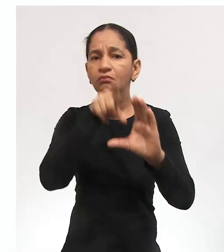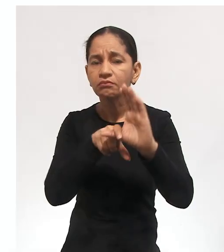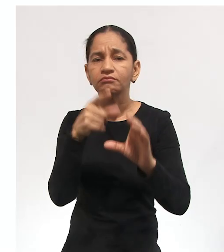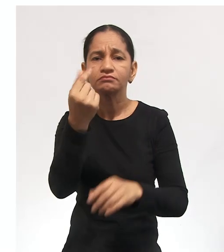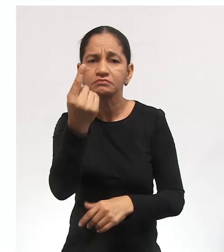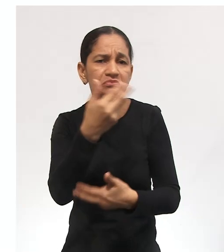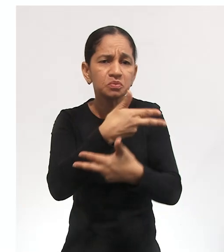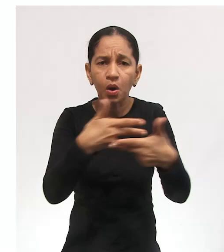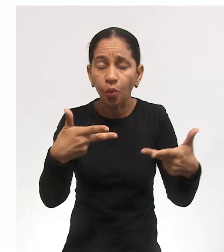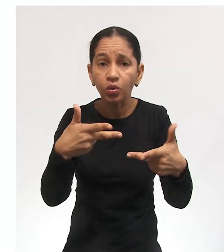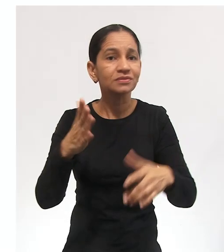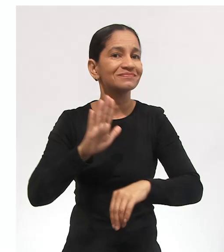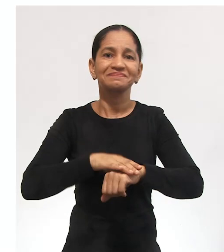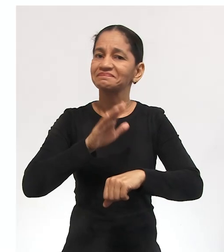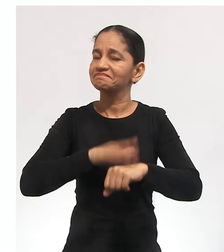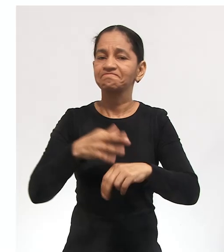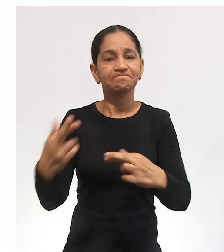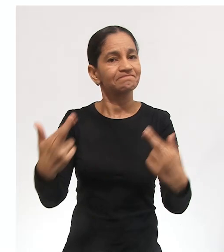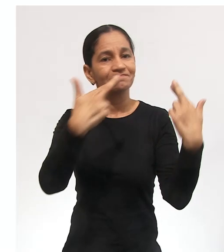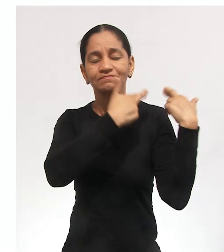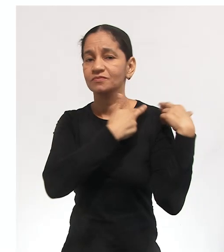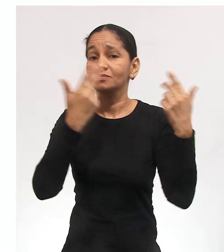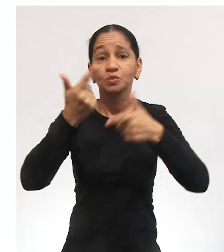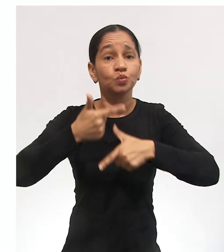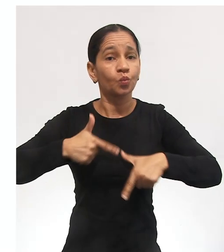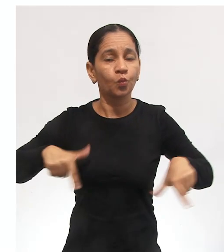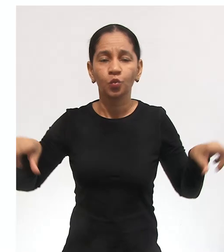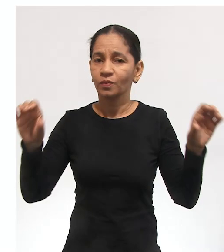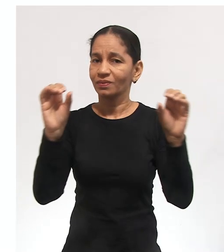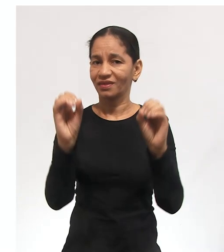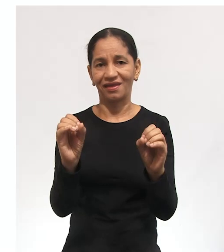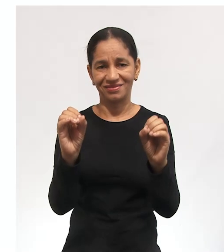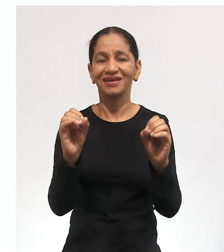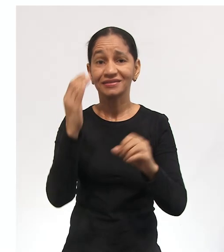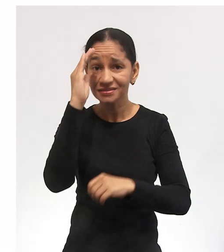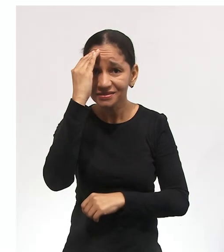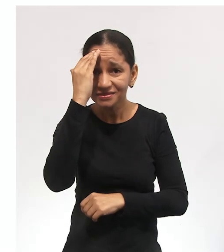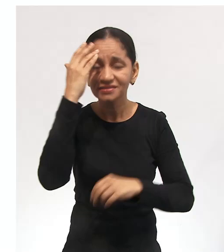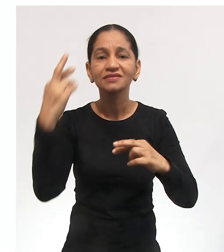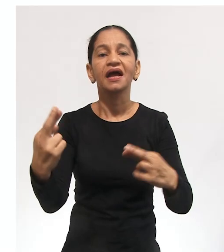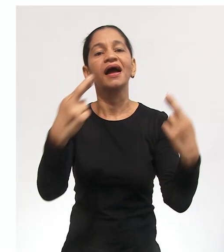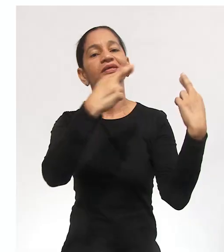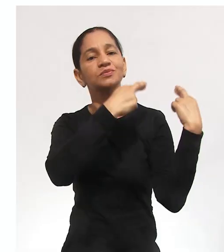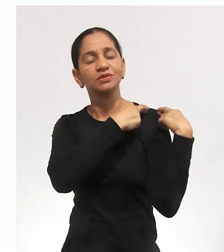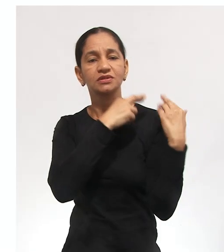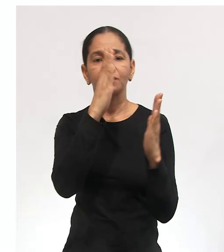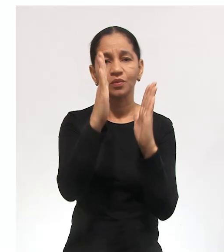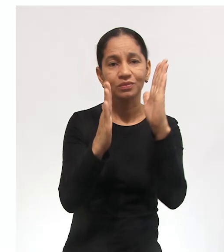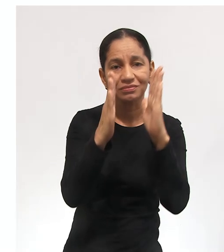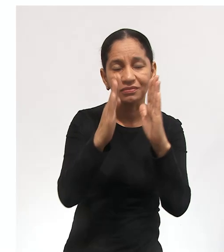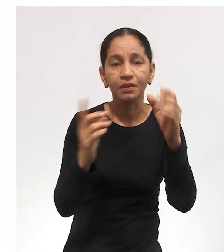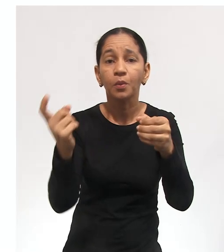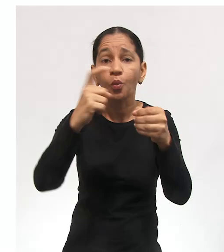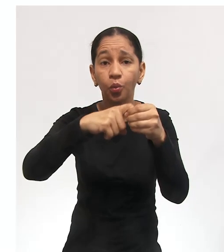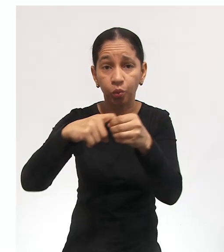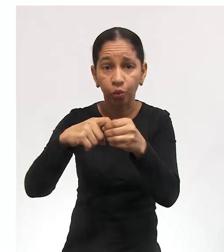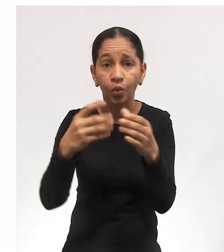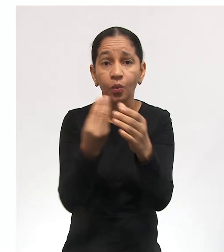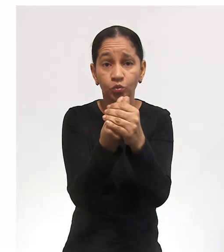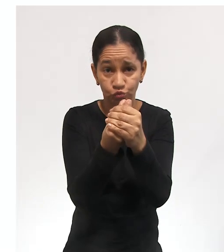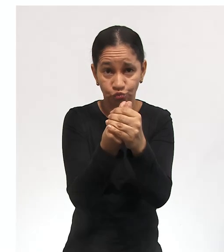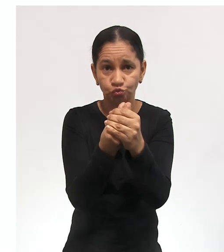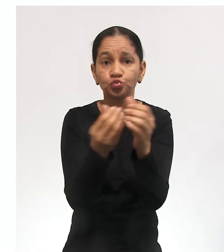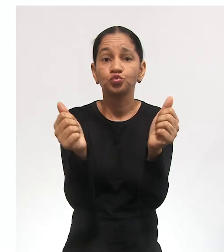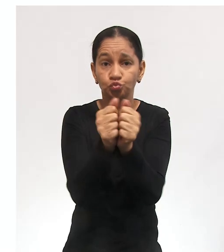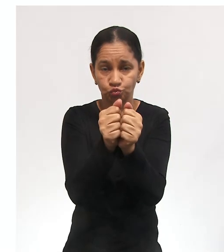período C, eu também não vou ser responsável. Eu sou responsável simplesmente pelo período em que eu fiz